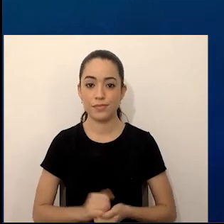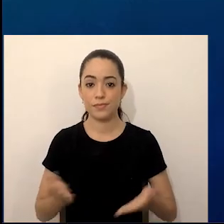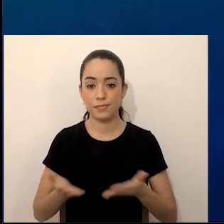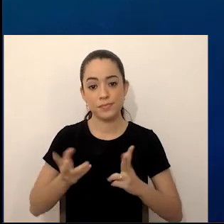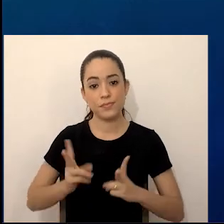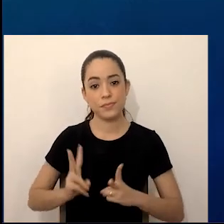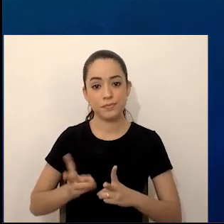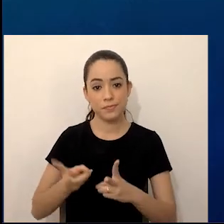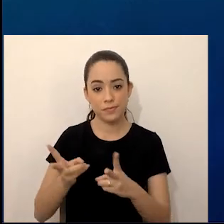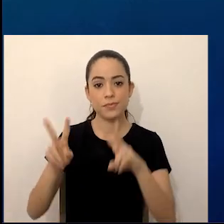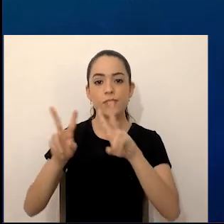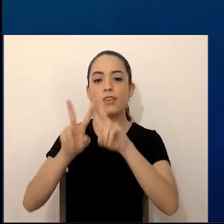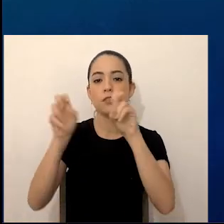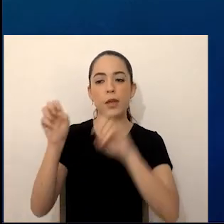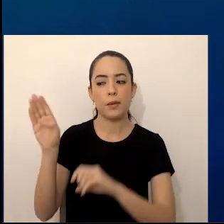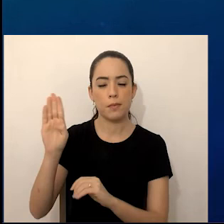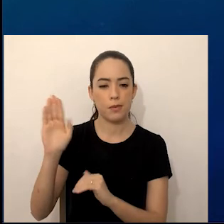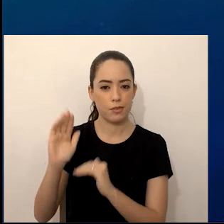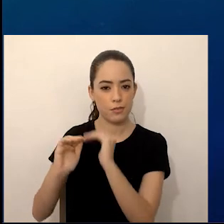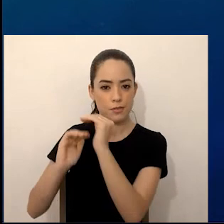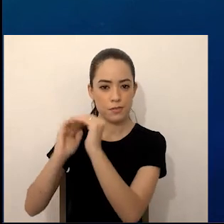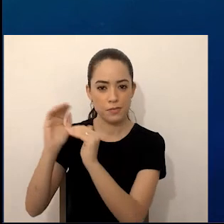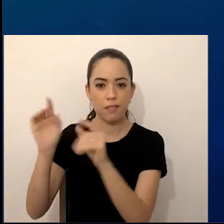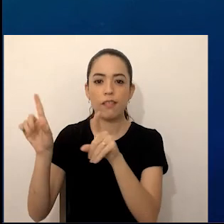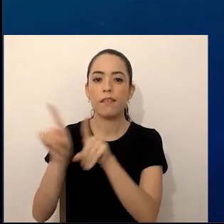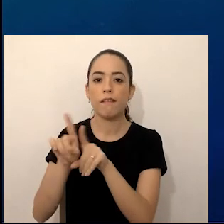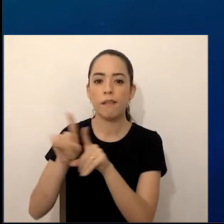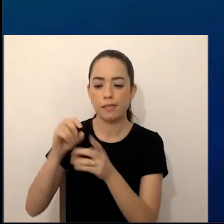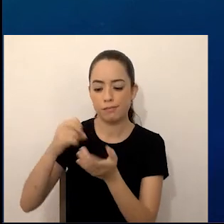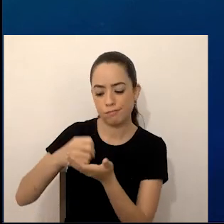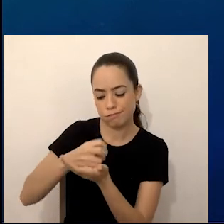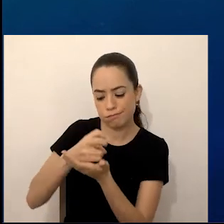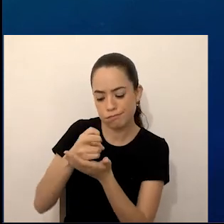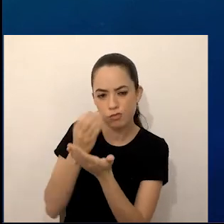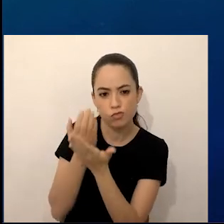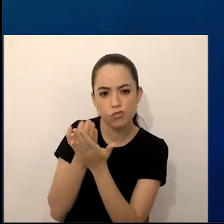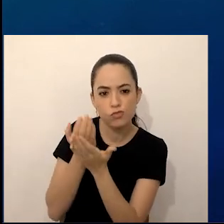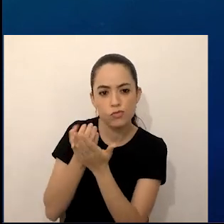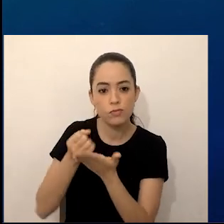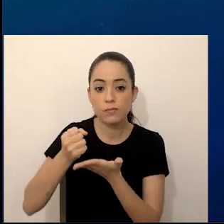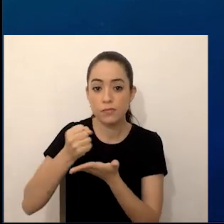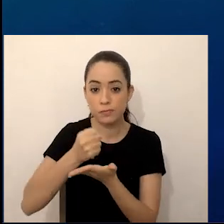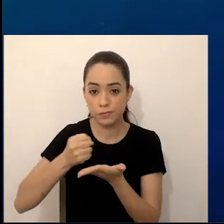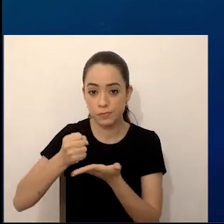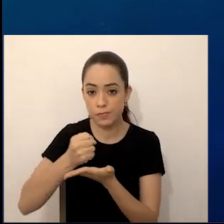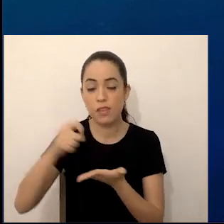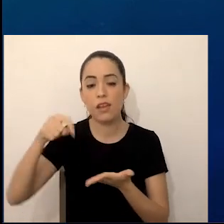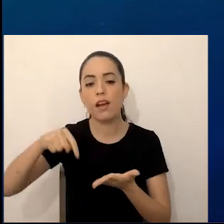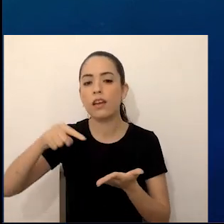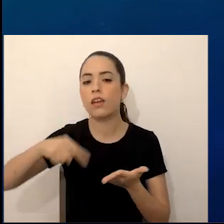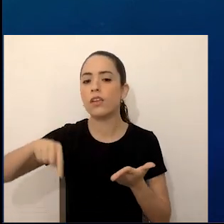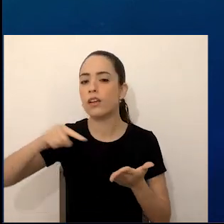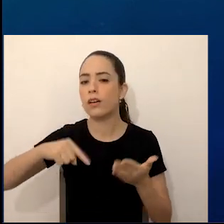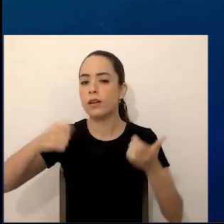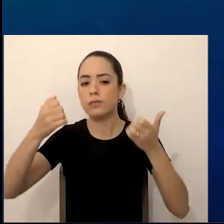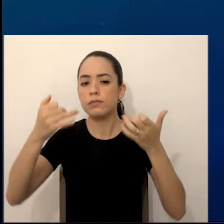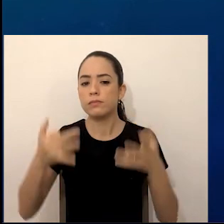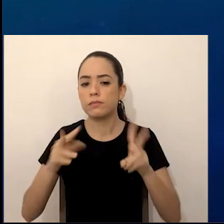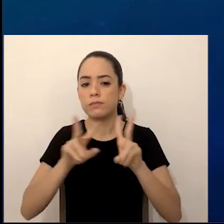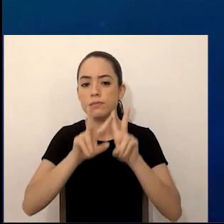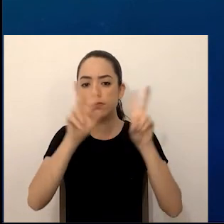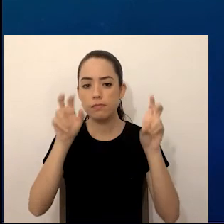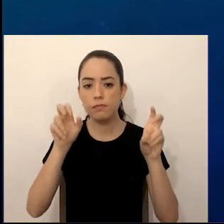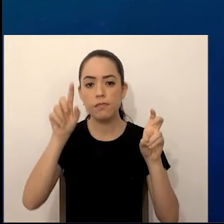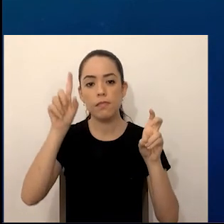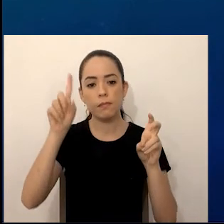Dando continuidade ao módulo de Biologia do Desenvolvimento e Embriologia Básica, discutiremos sobre